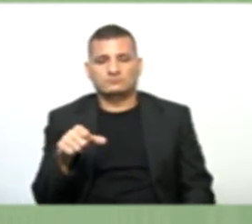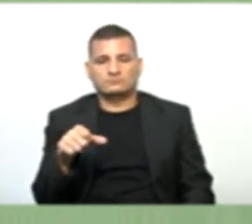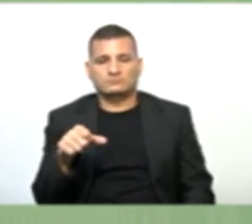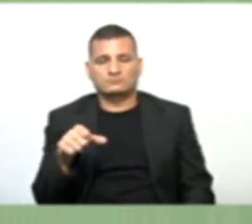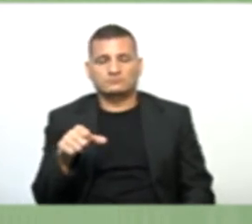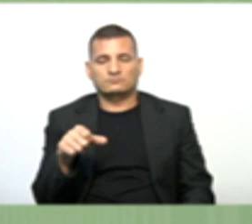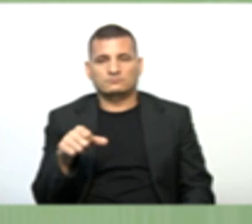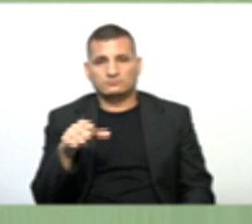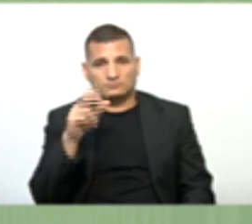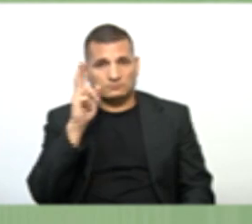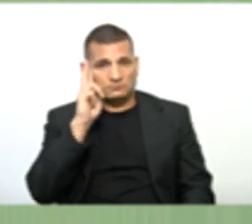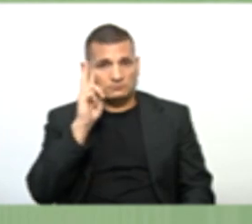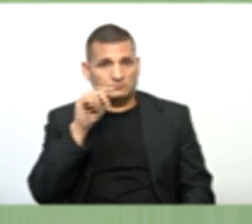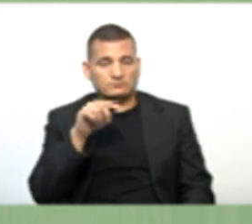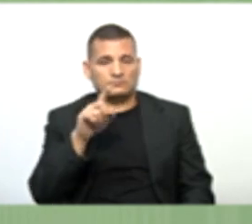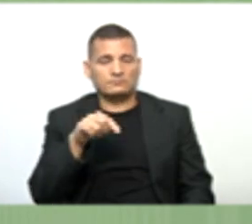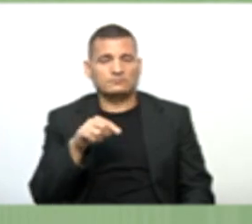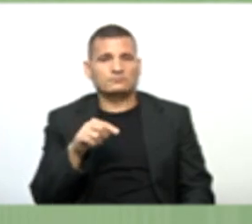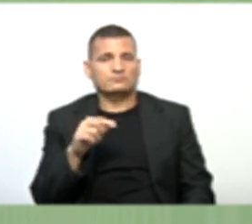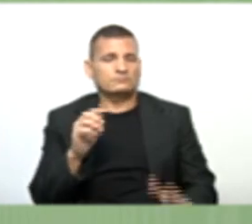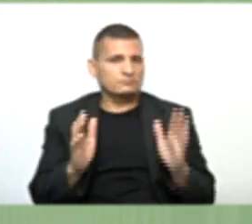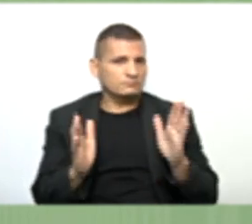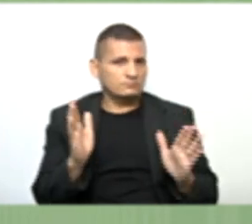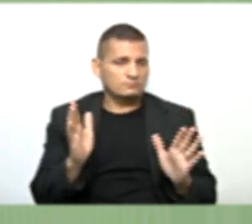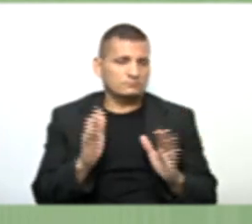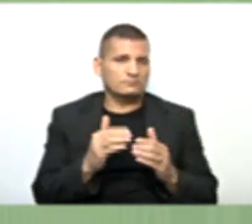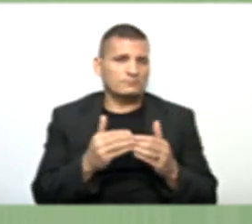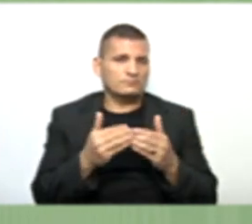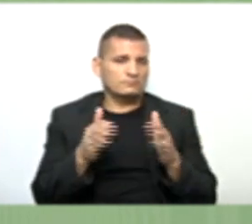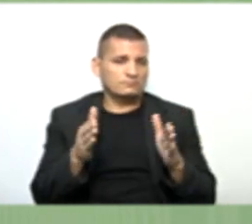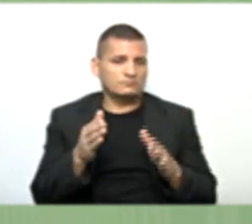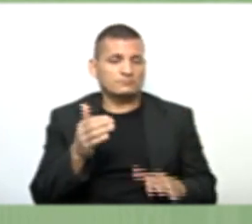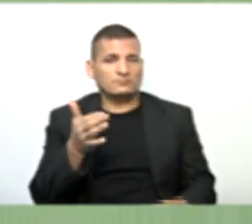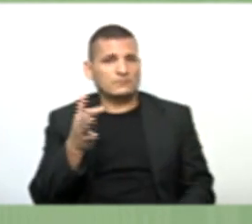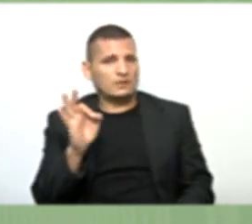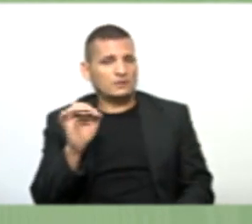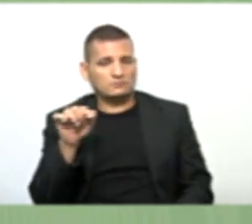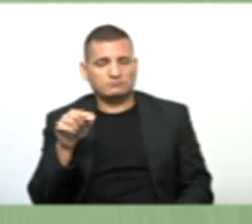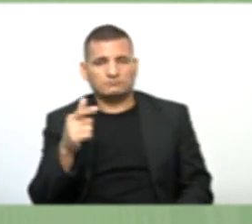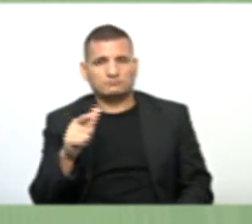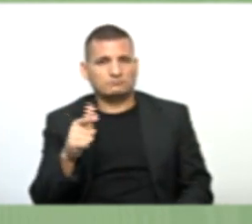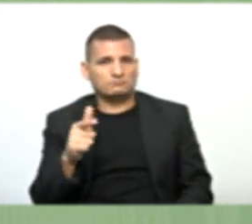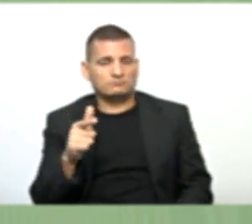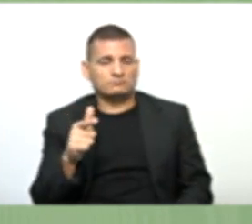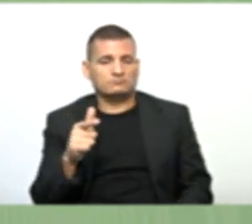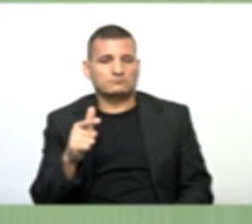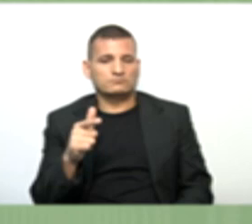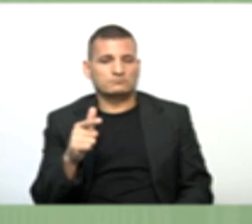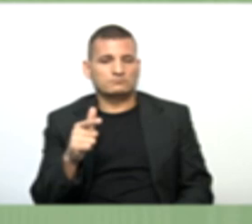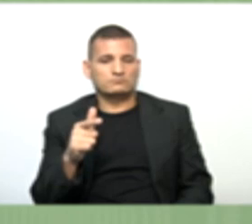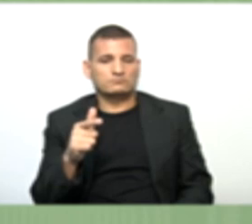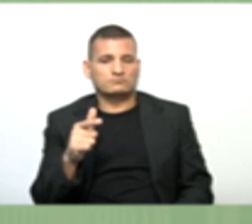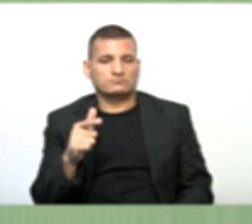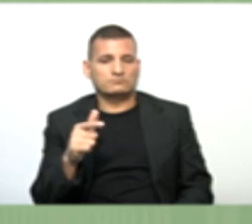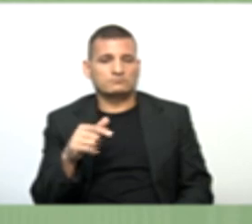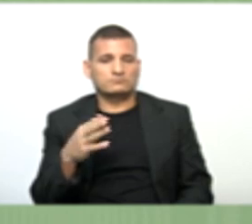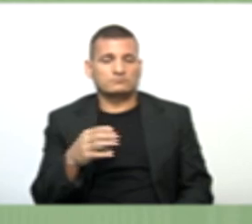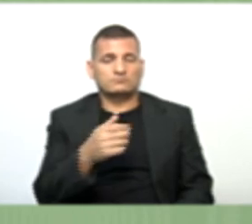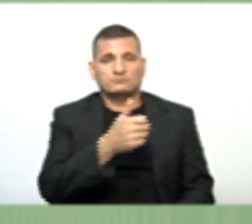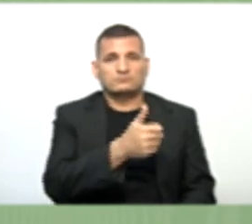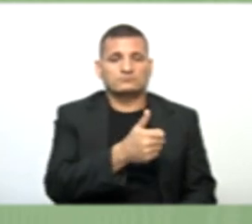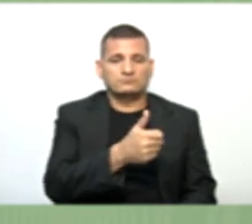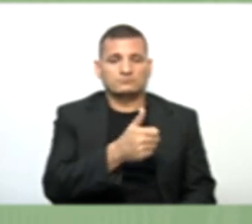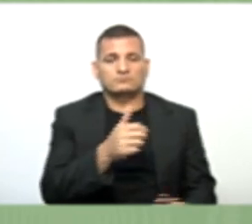esse range aqui é um intervalo aberto, quer dizer, o 10 não aparece, ele é o limite superior. Então, essas são as faixas de